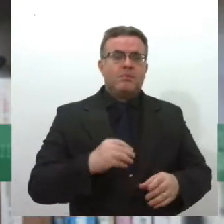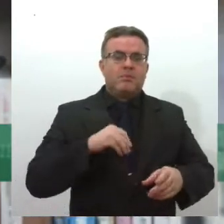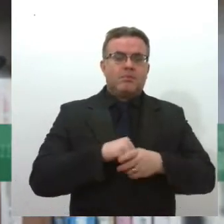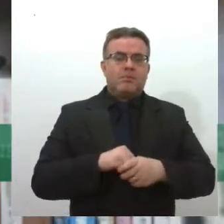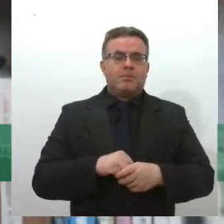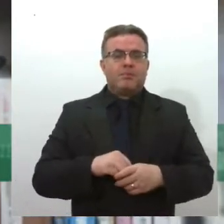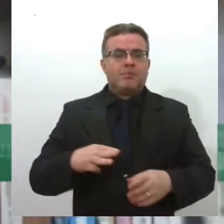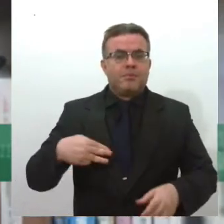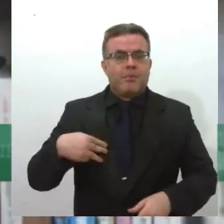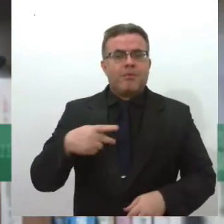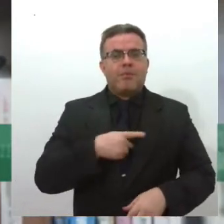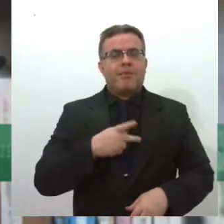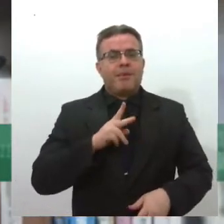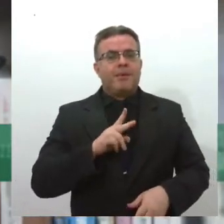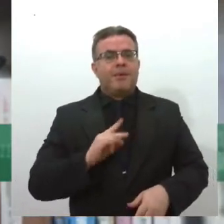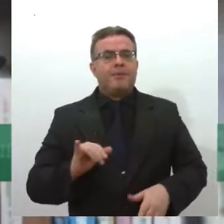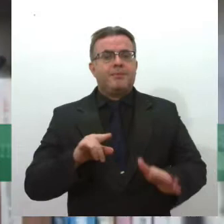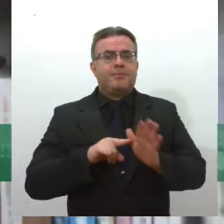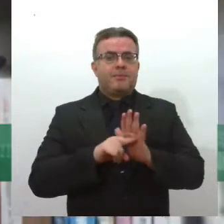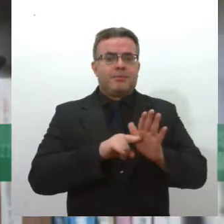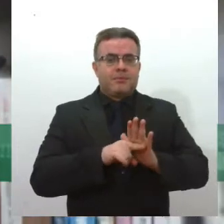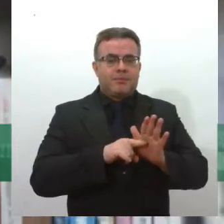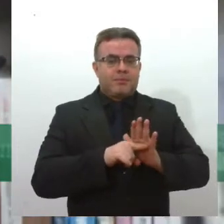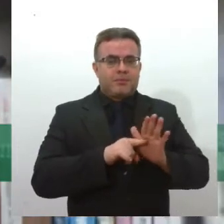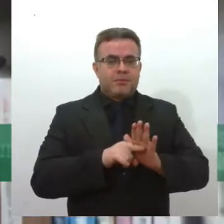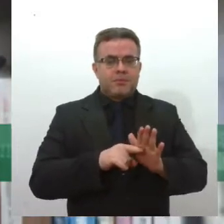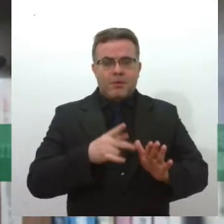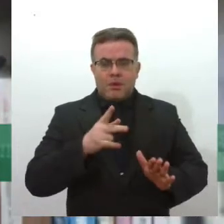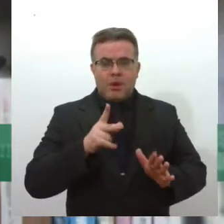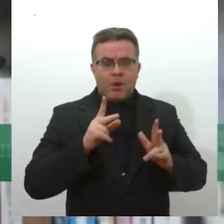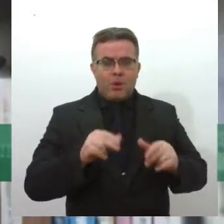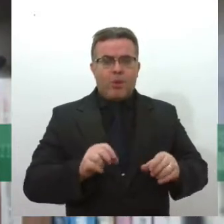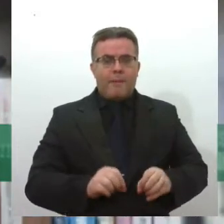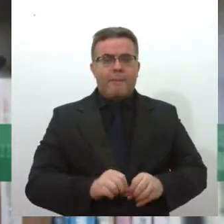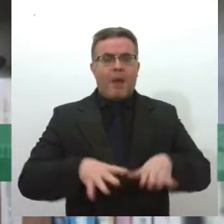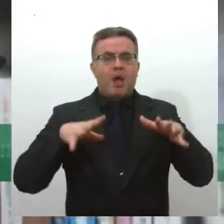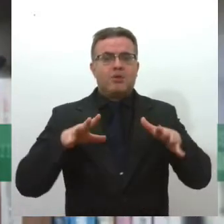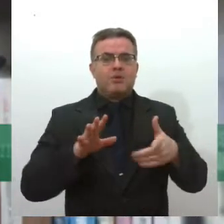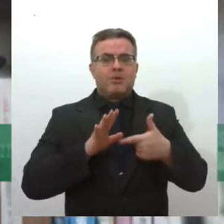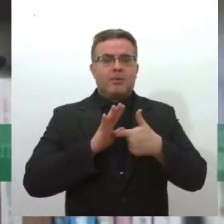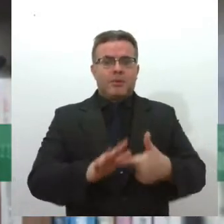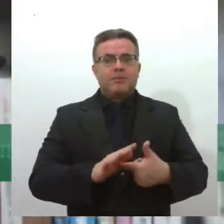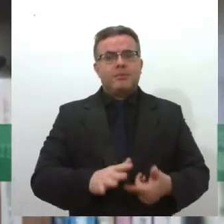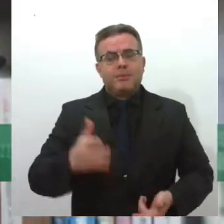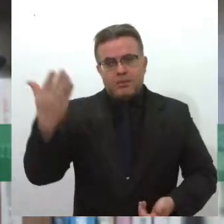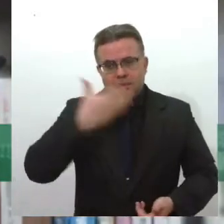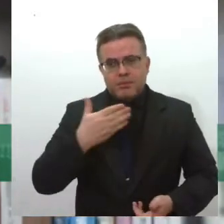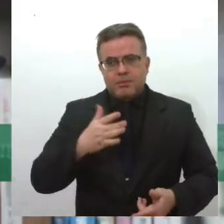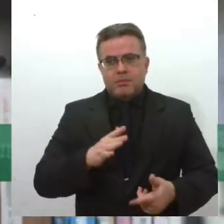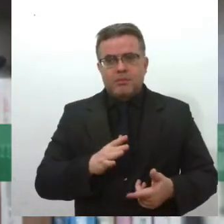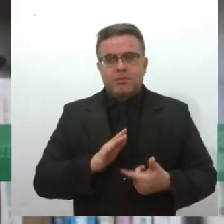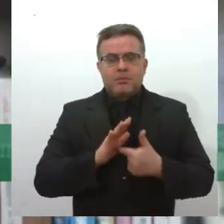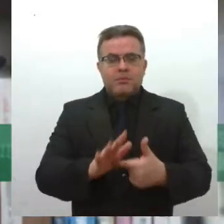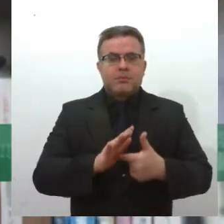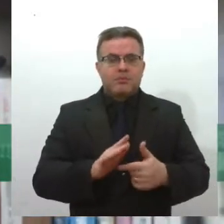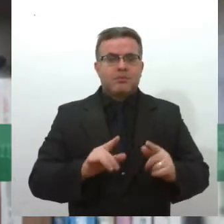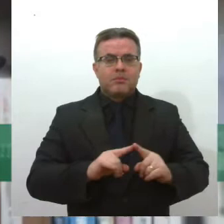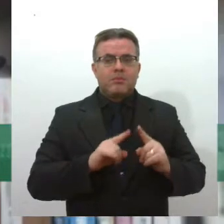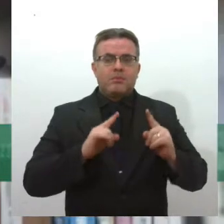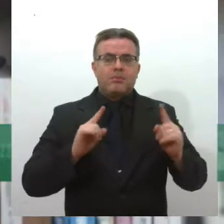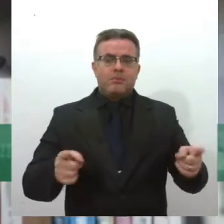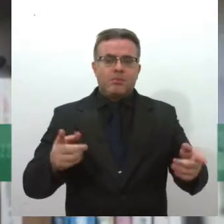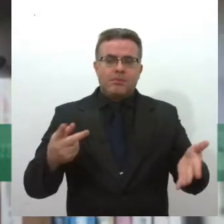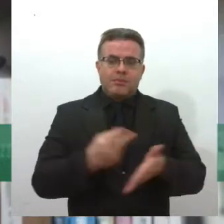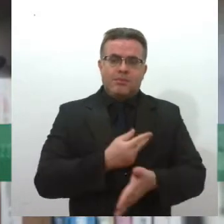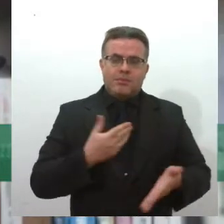Público vai ter que fazer mágica para produzir resultado, né? E, infelizmente, a sensação que eu